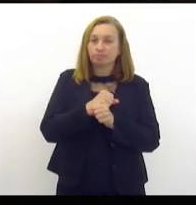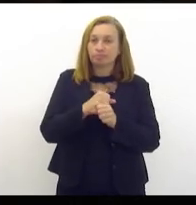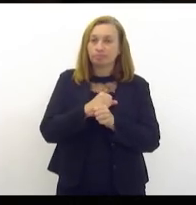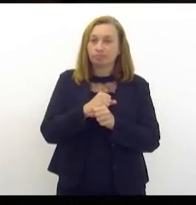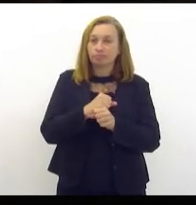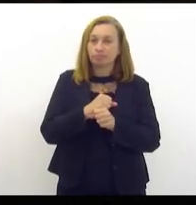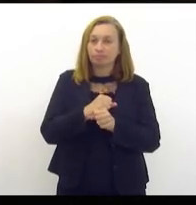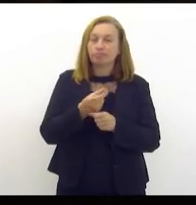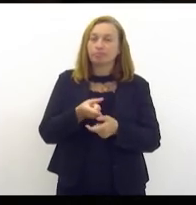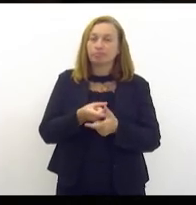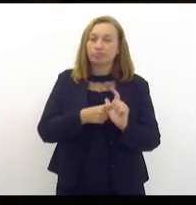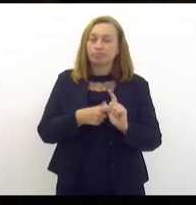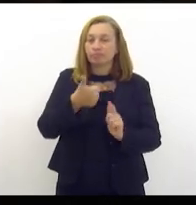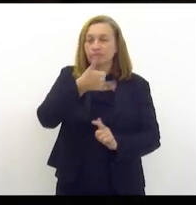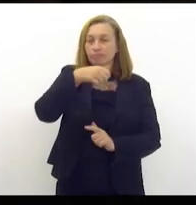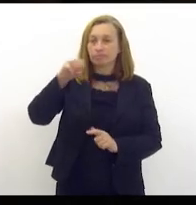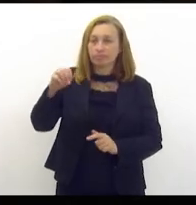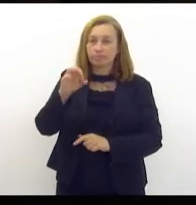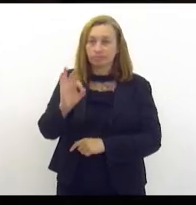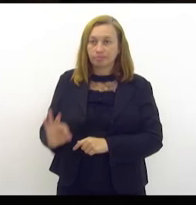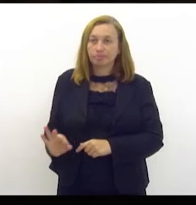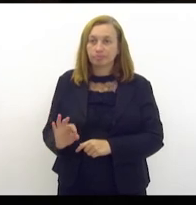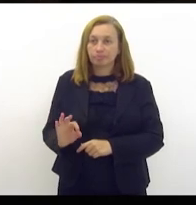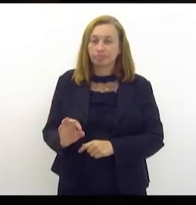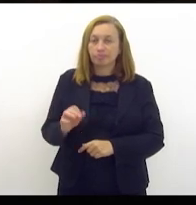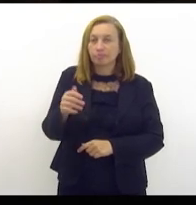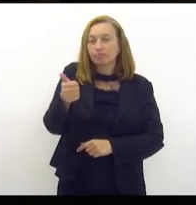a dívida é 100%,